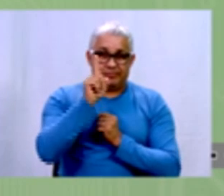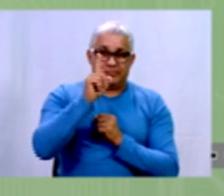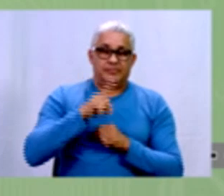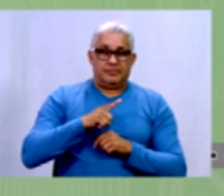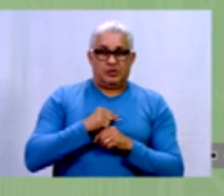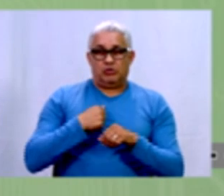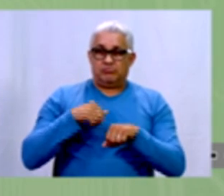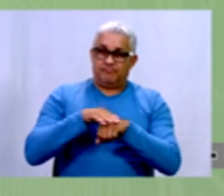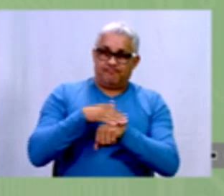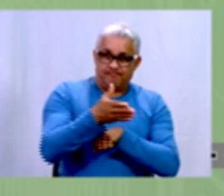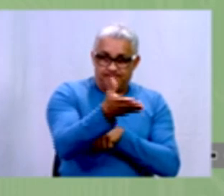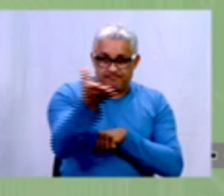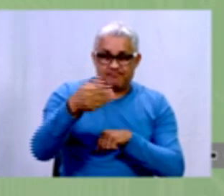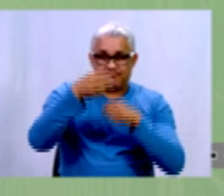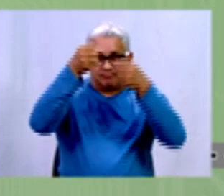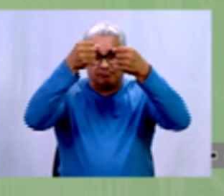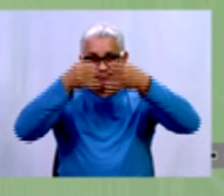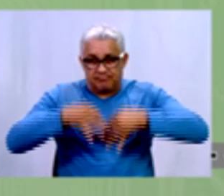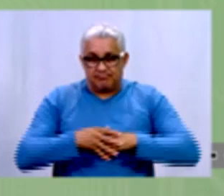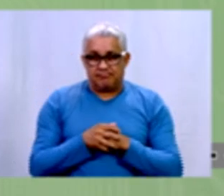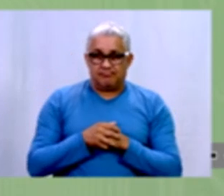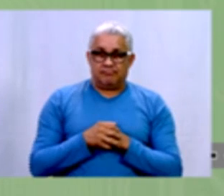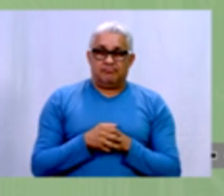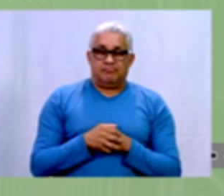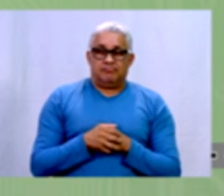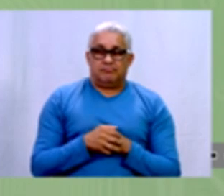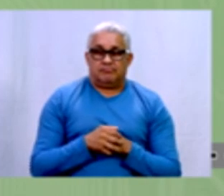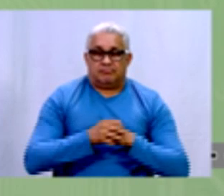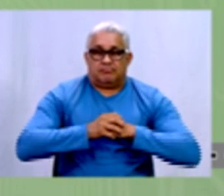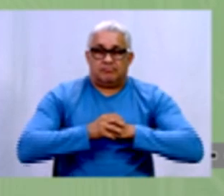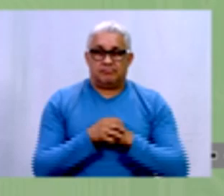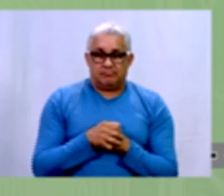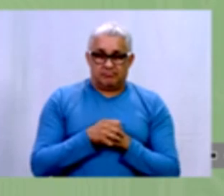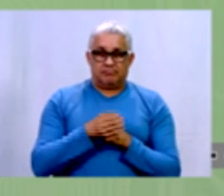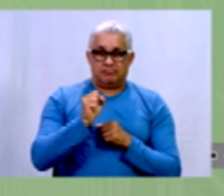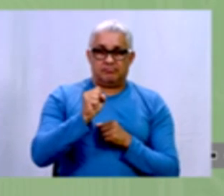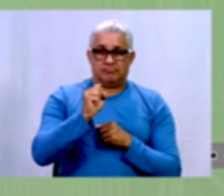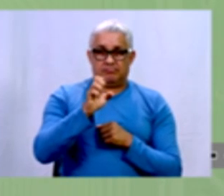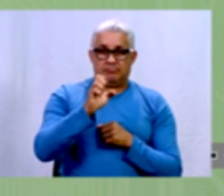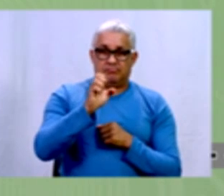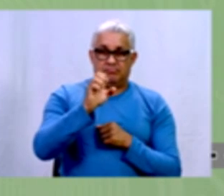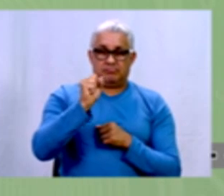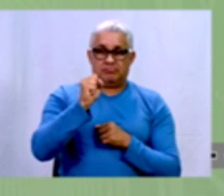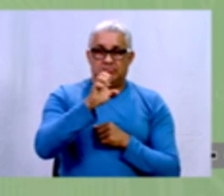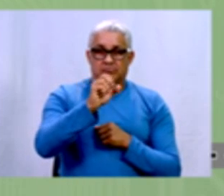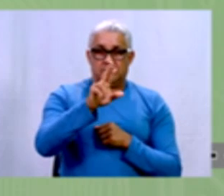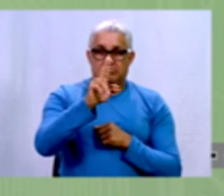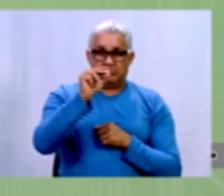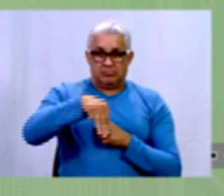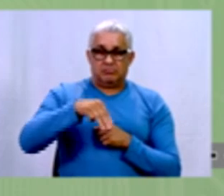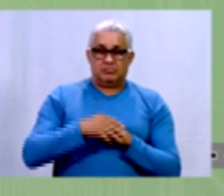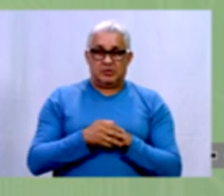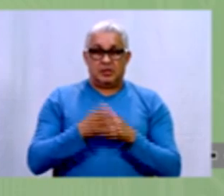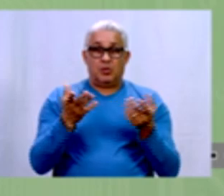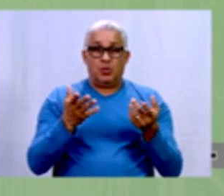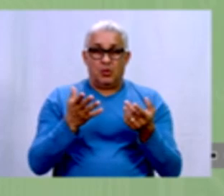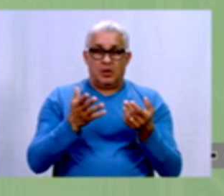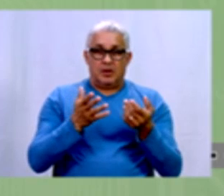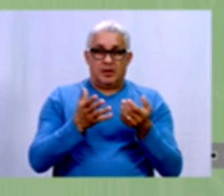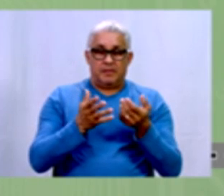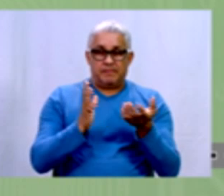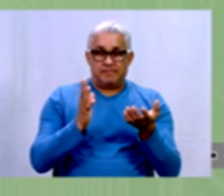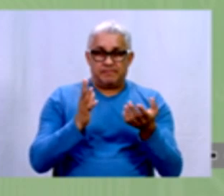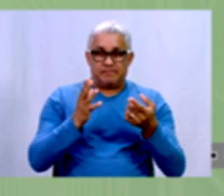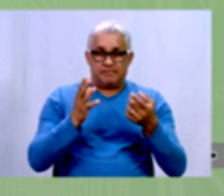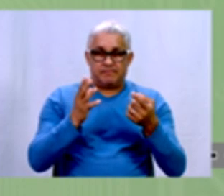estava conversando com os senhores, explicando que o Scrum ele é uma jogada